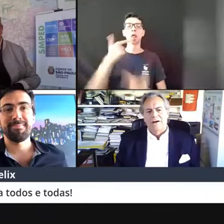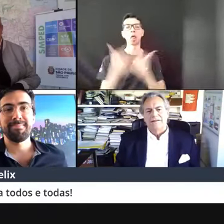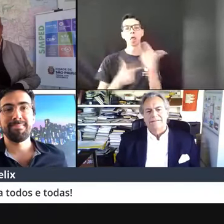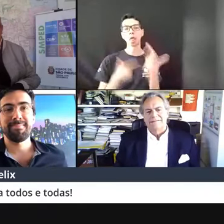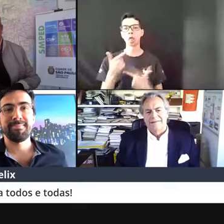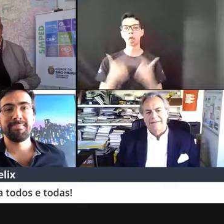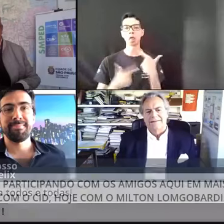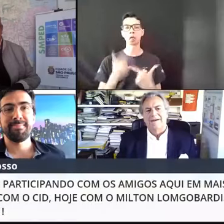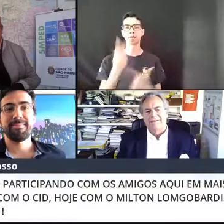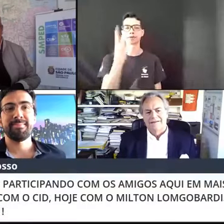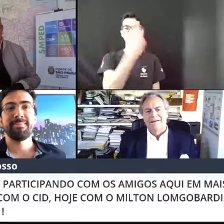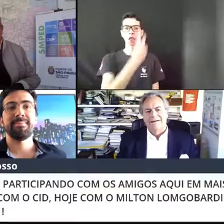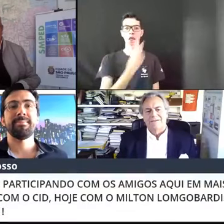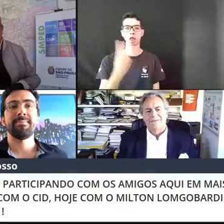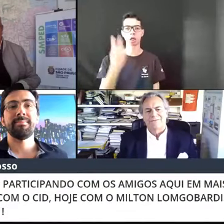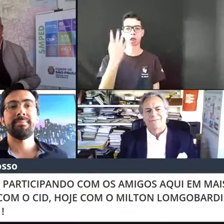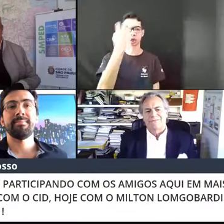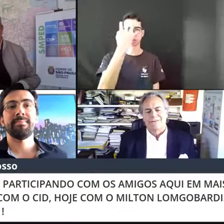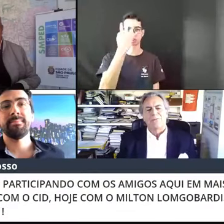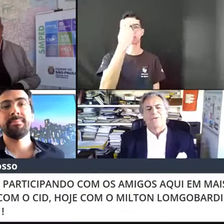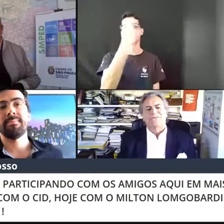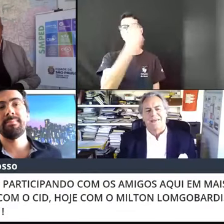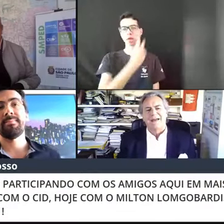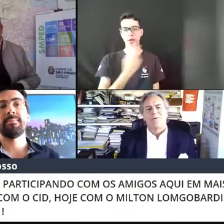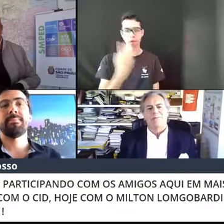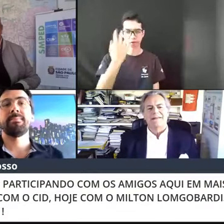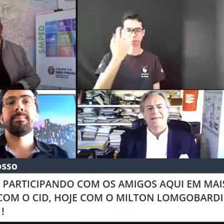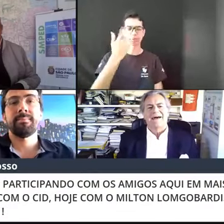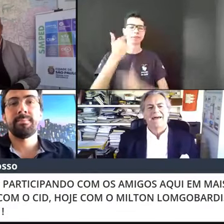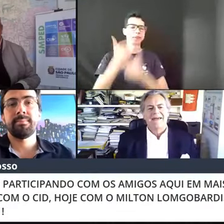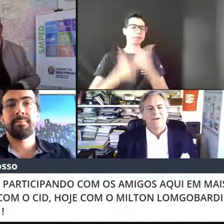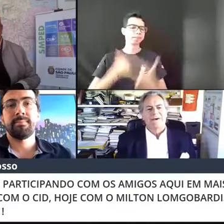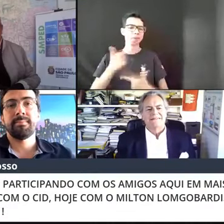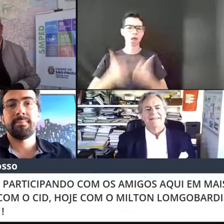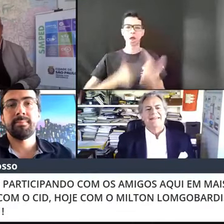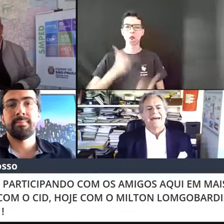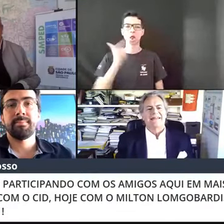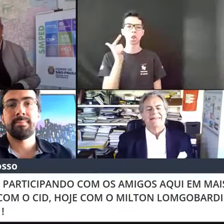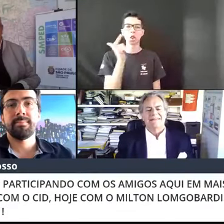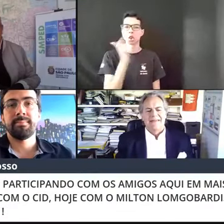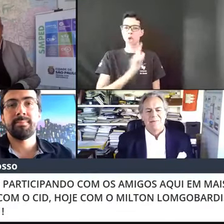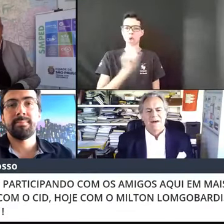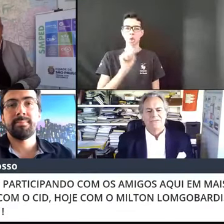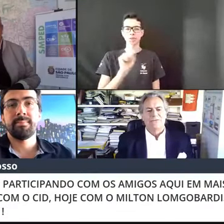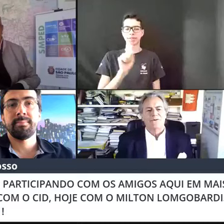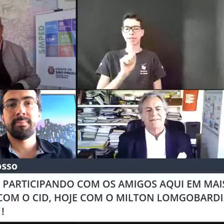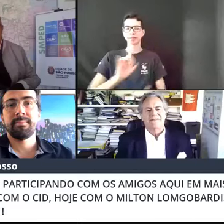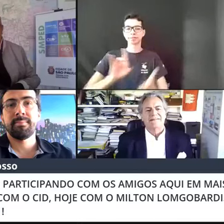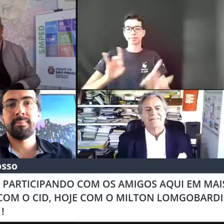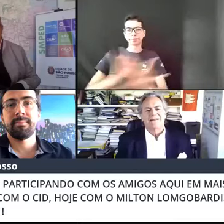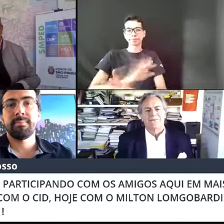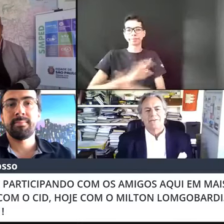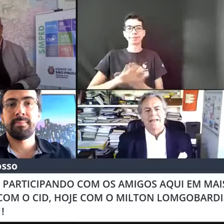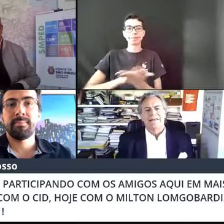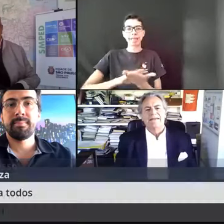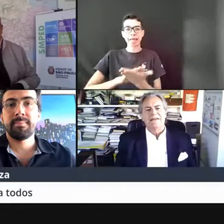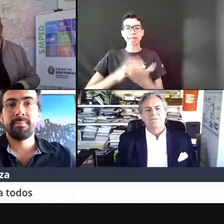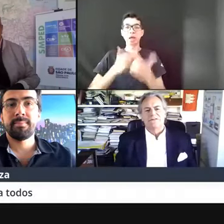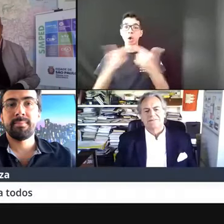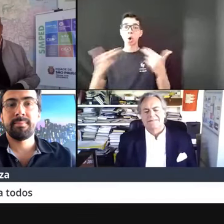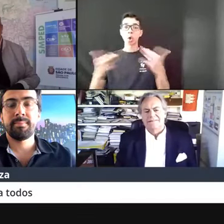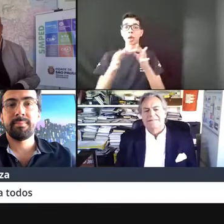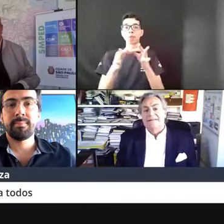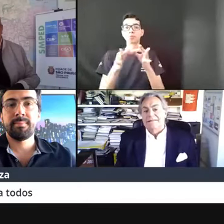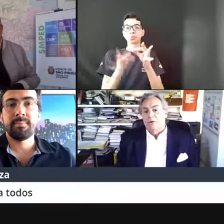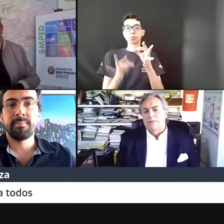24 horas e ainda você não consegue completar quase que nada, e tem mais coisas entrando na linha,